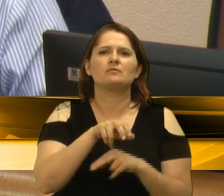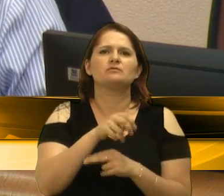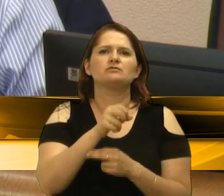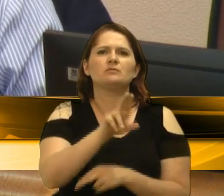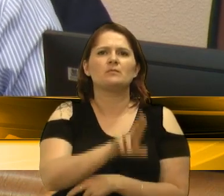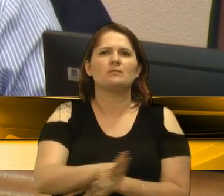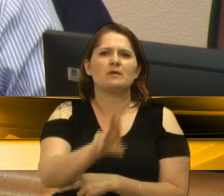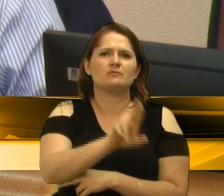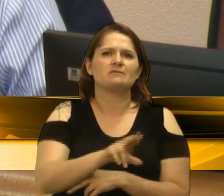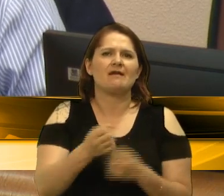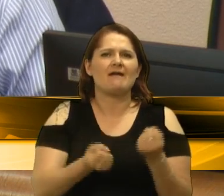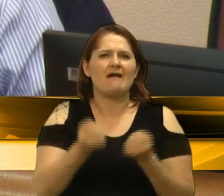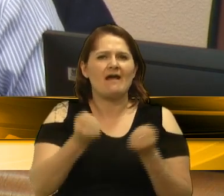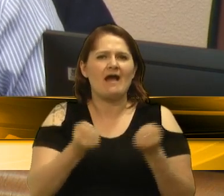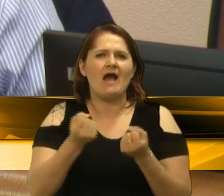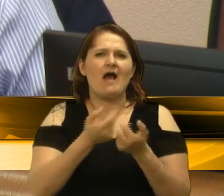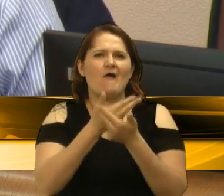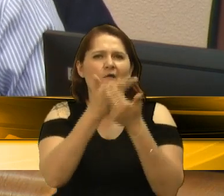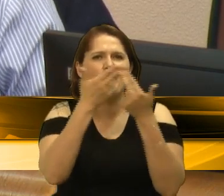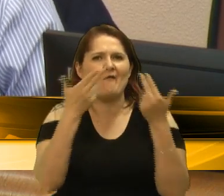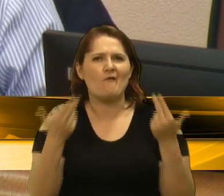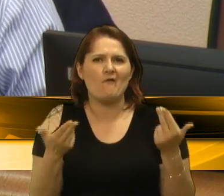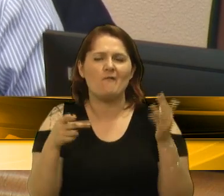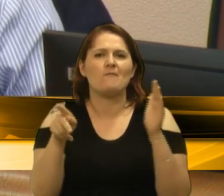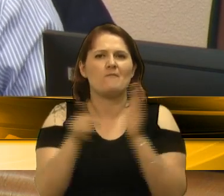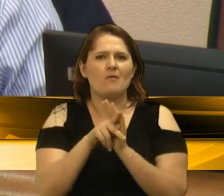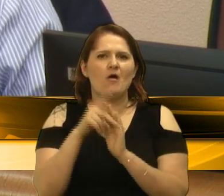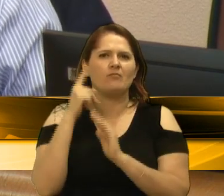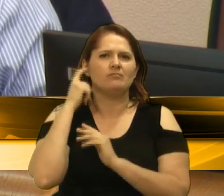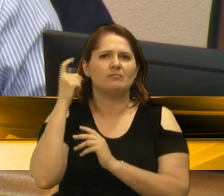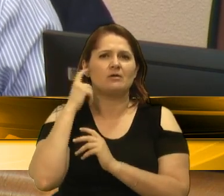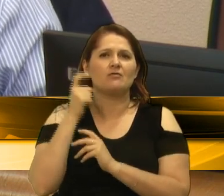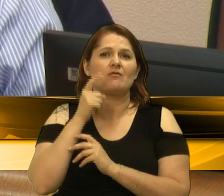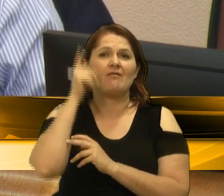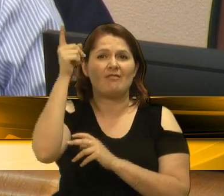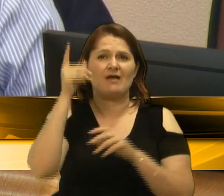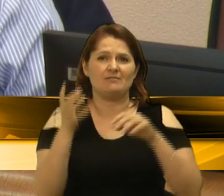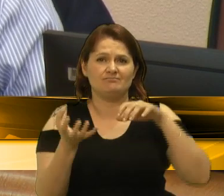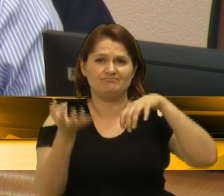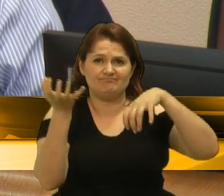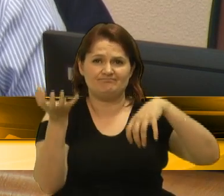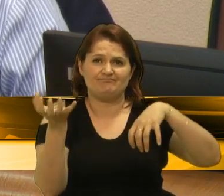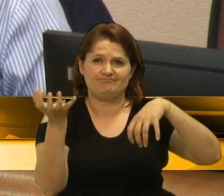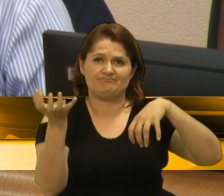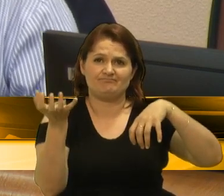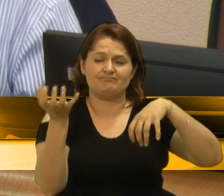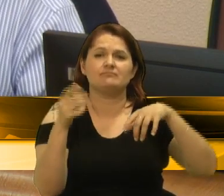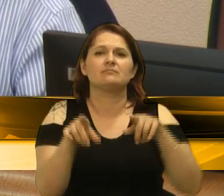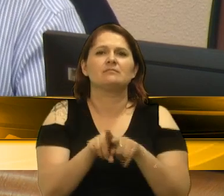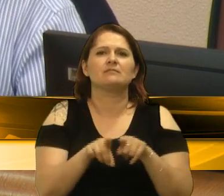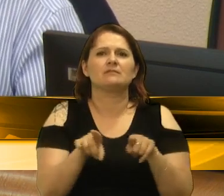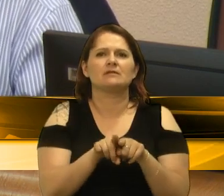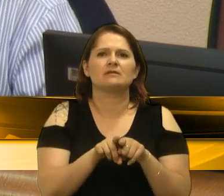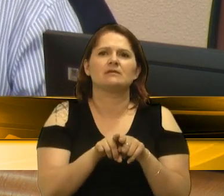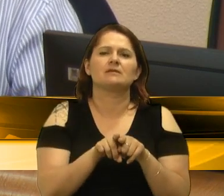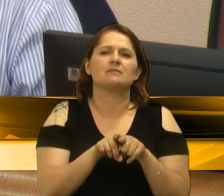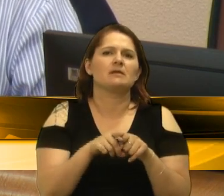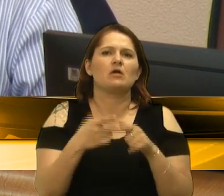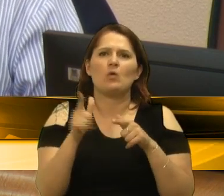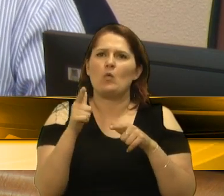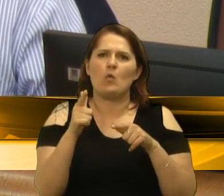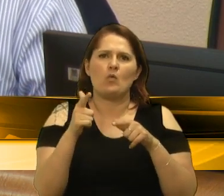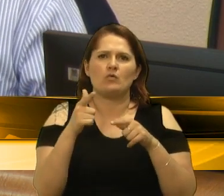aparelhos e objetos sonoros na Praça dos Três Poderes, Estado, Plano dos Ministérios, Praça do Buriti e vias